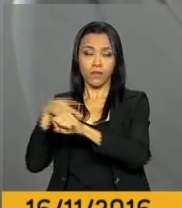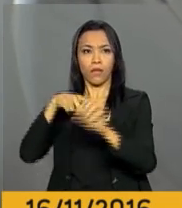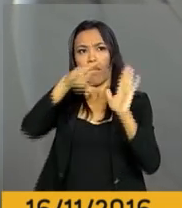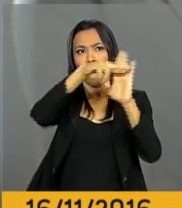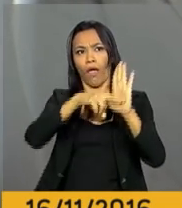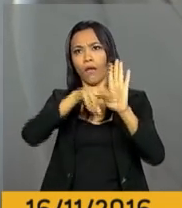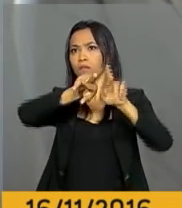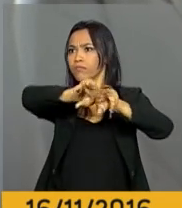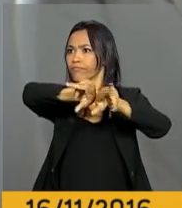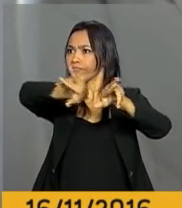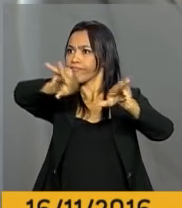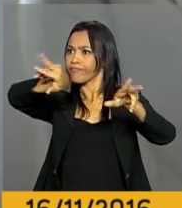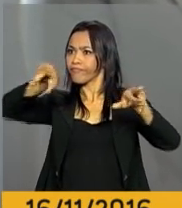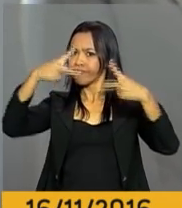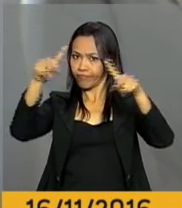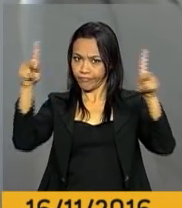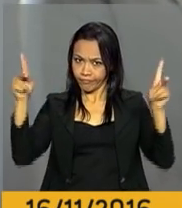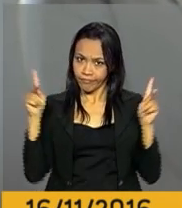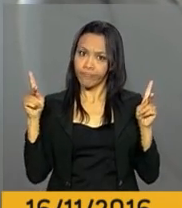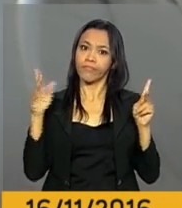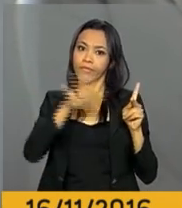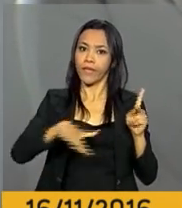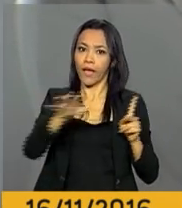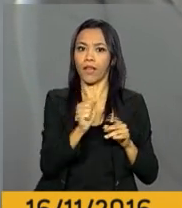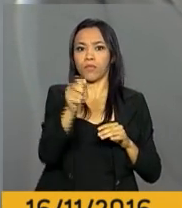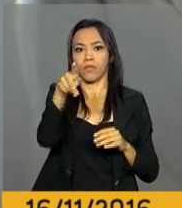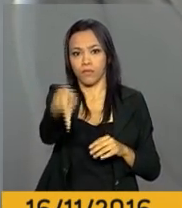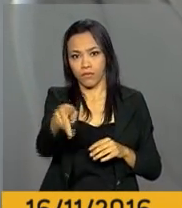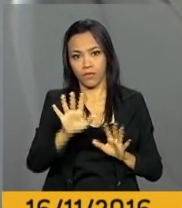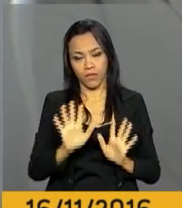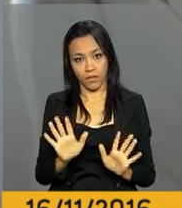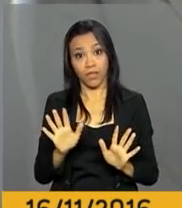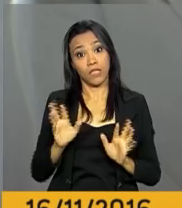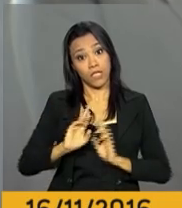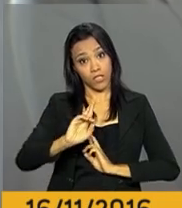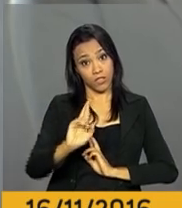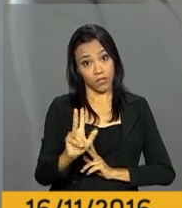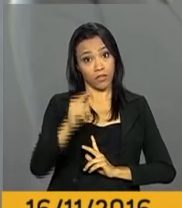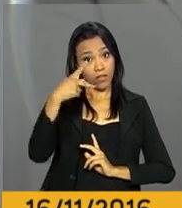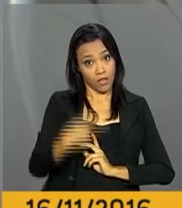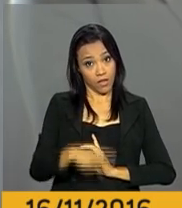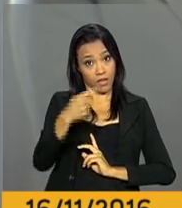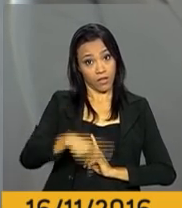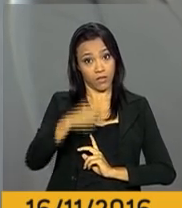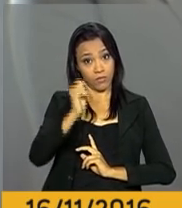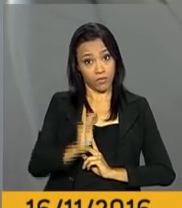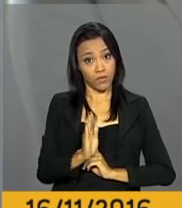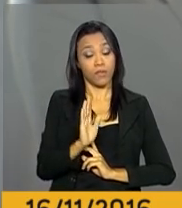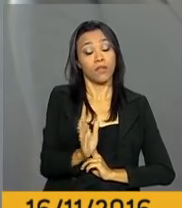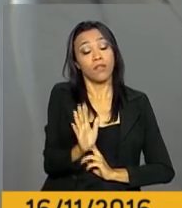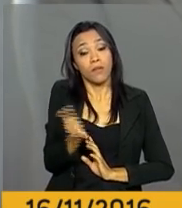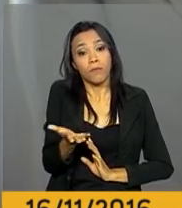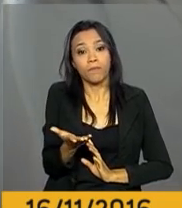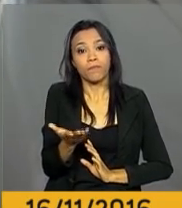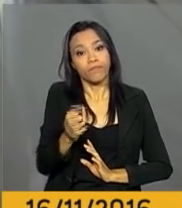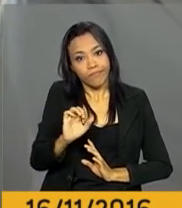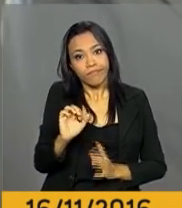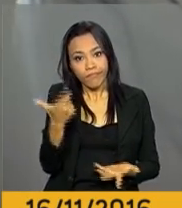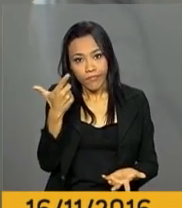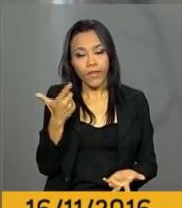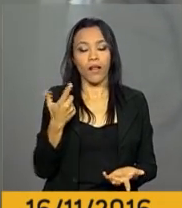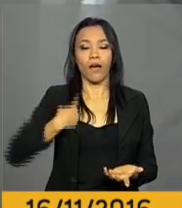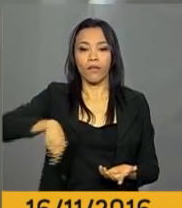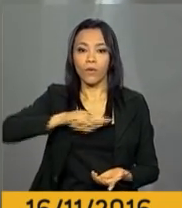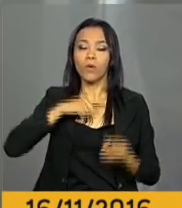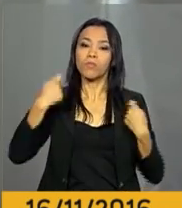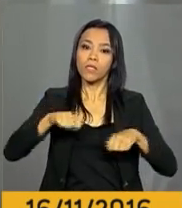regras de natureza previdenciária inteiramente diversas das nossas e já admitidas. Sequencialmente, é claro,